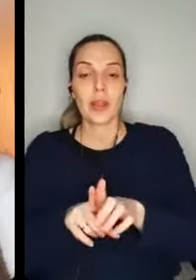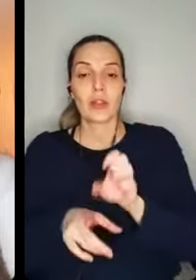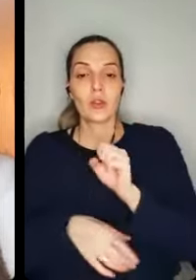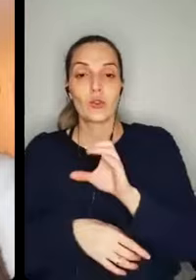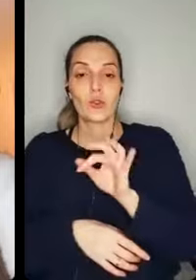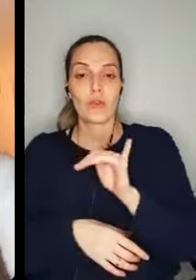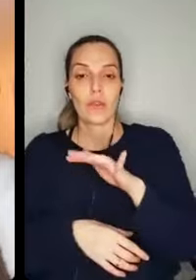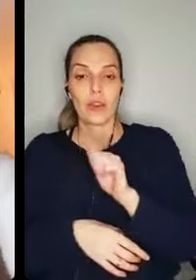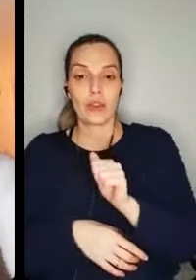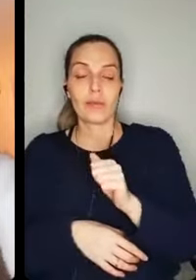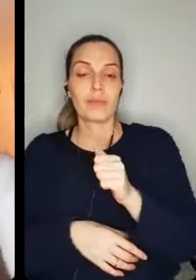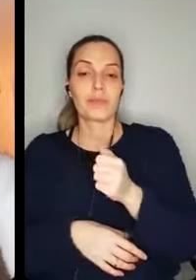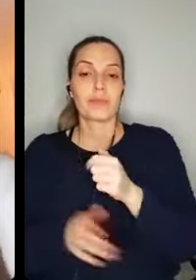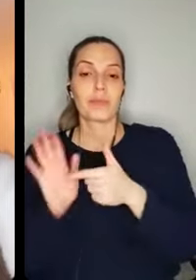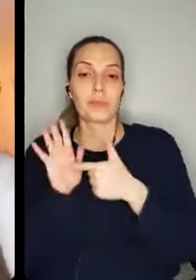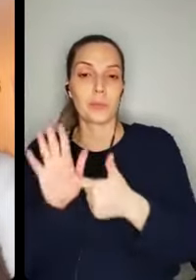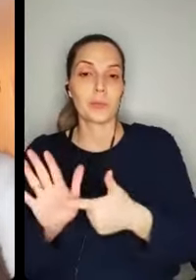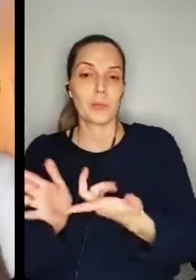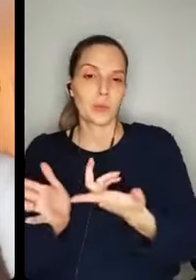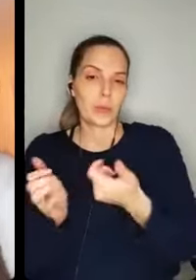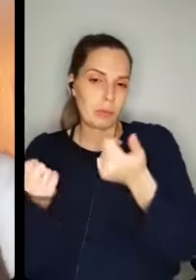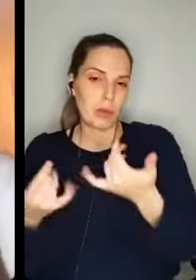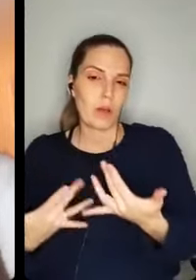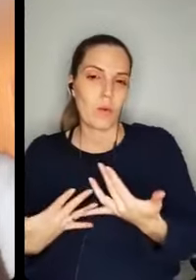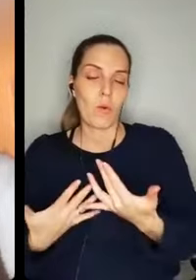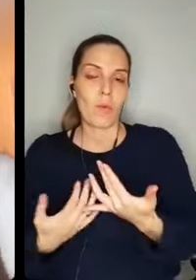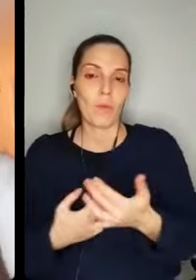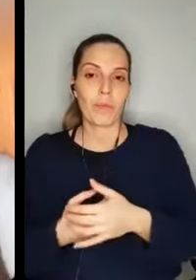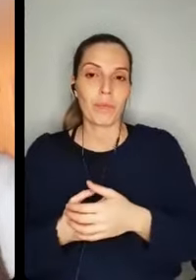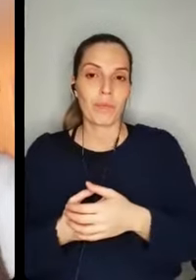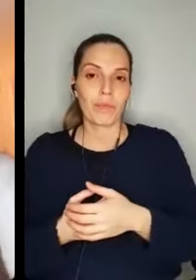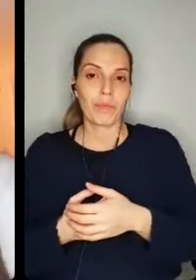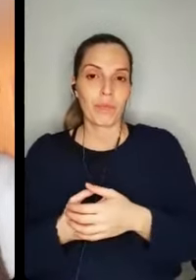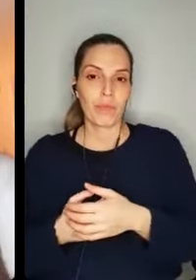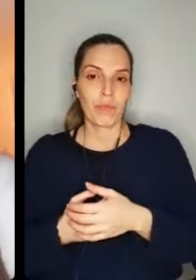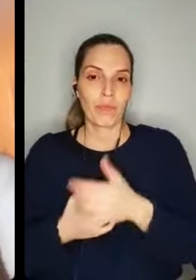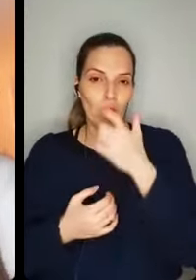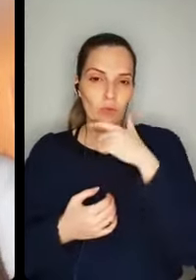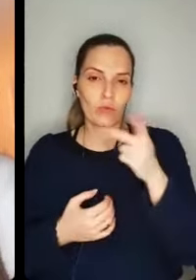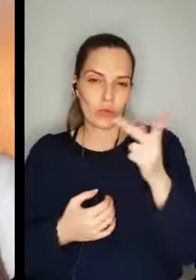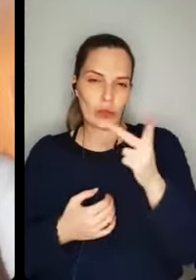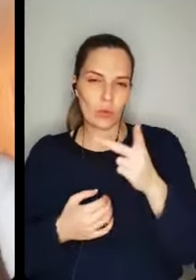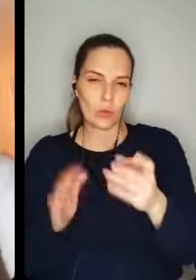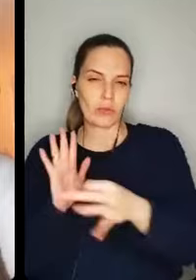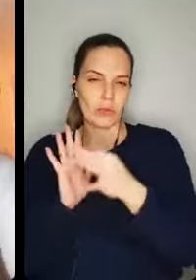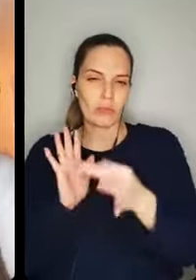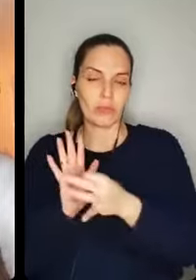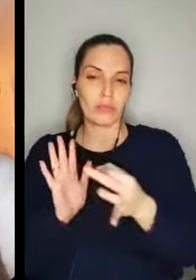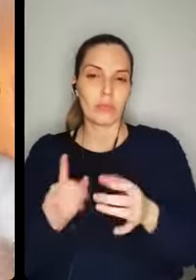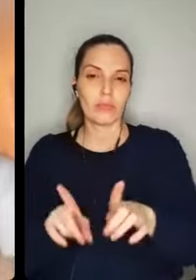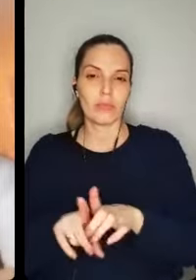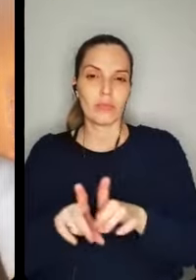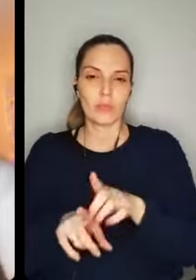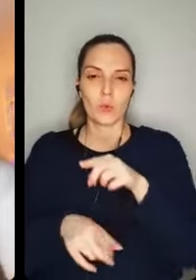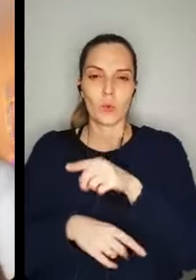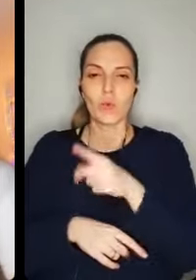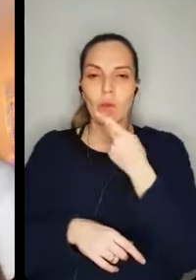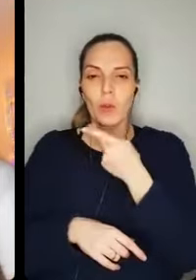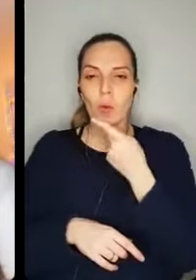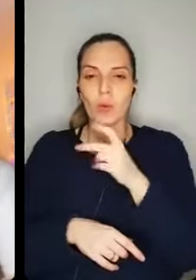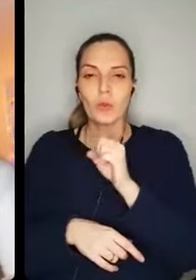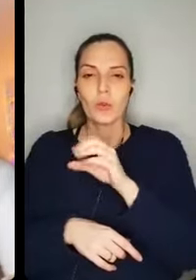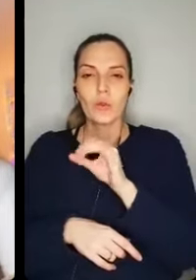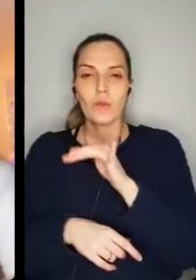estava discutindo um pouco com o Tiago antes da gente começar, que seria algo assim, bem relevante se trazer. Tu tinha dito, Sofia, que é um curso noturno e que permite, então, fazer